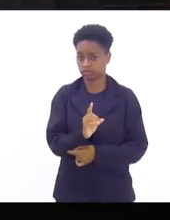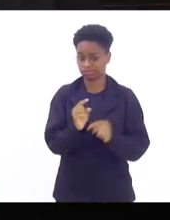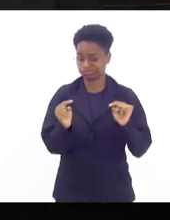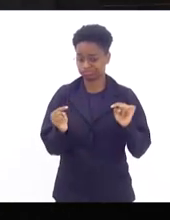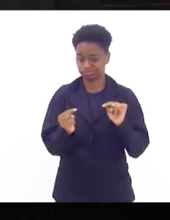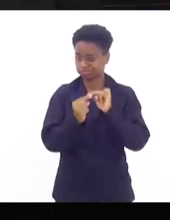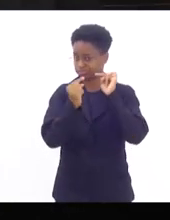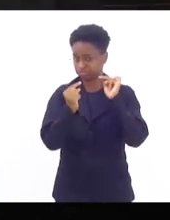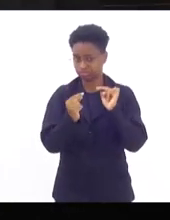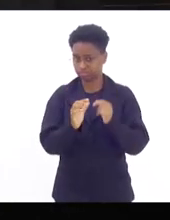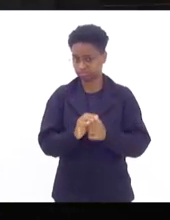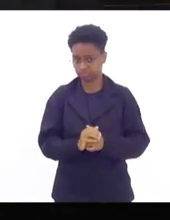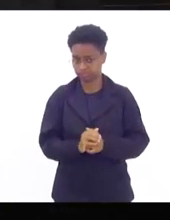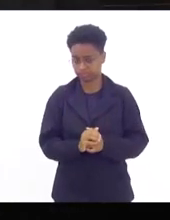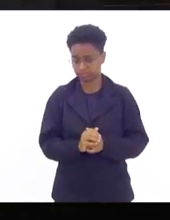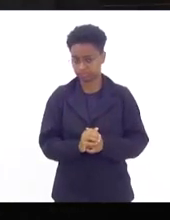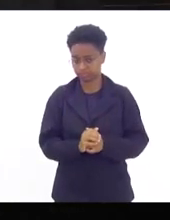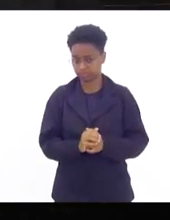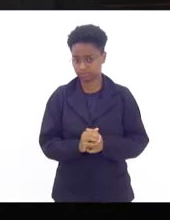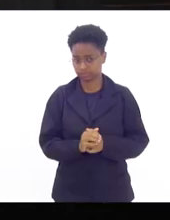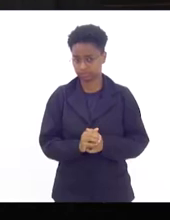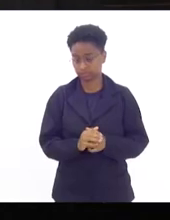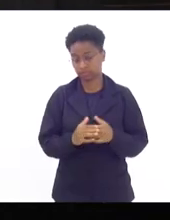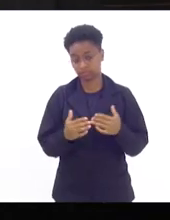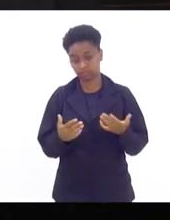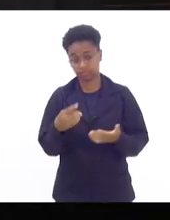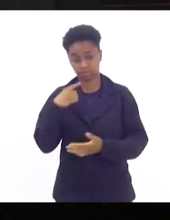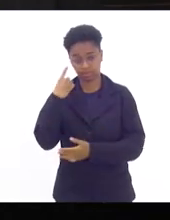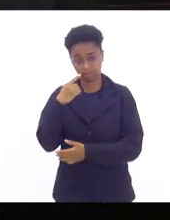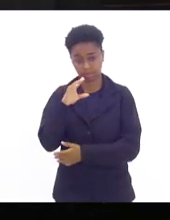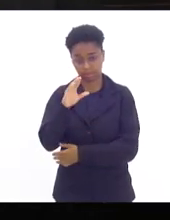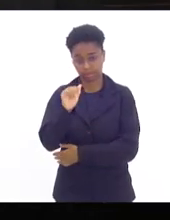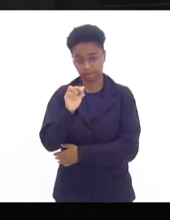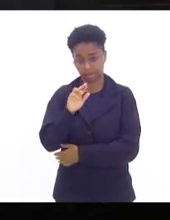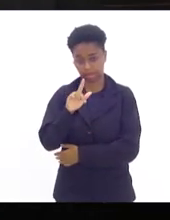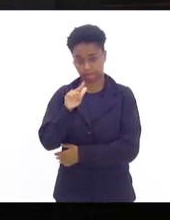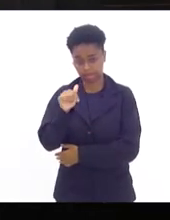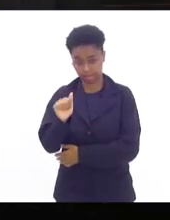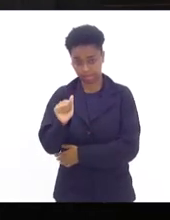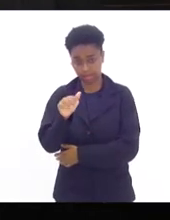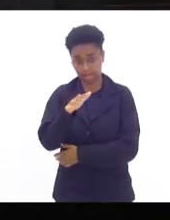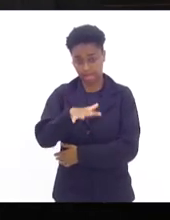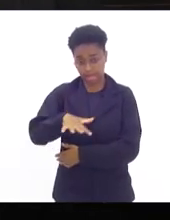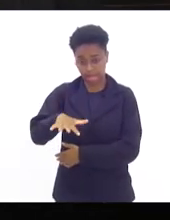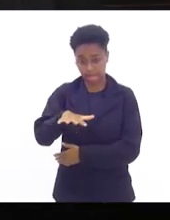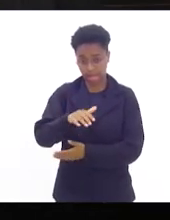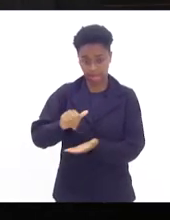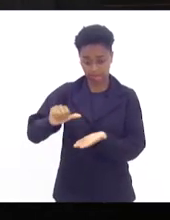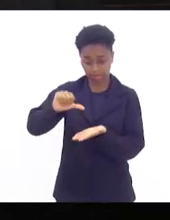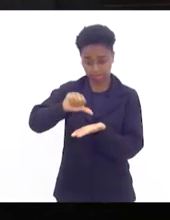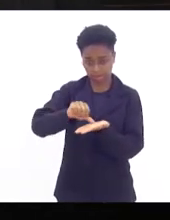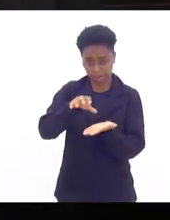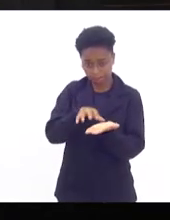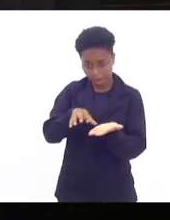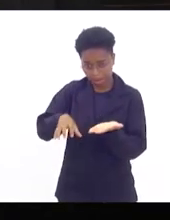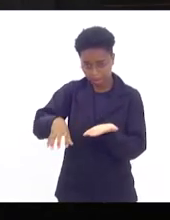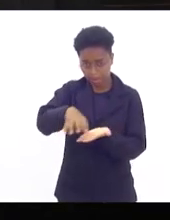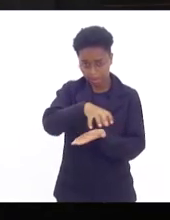caminho. Pelo menos, deputada Carla, na região metropolitana da cidade do Rio de